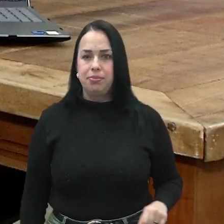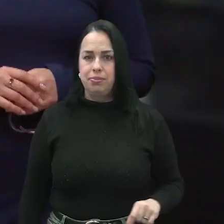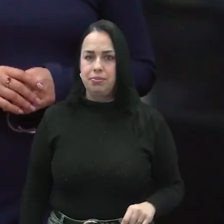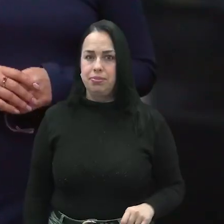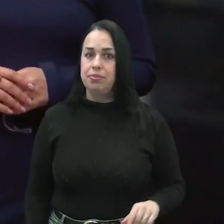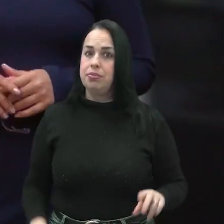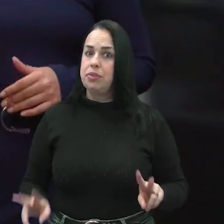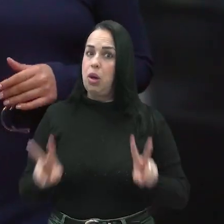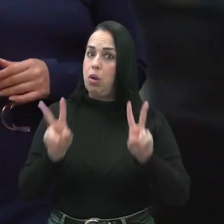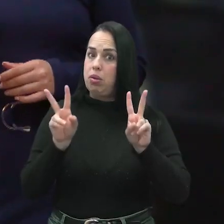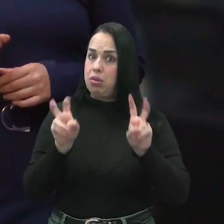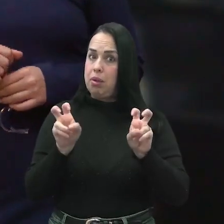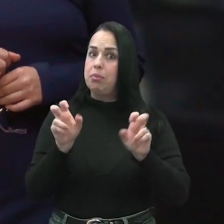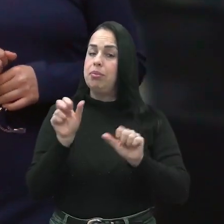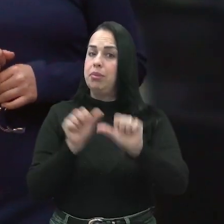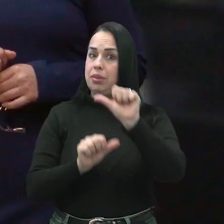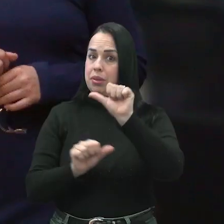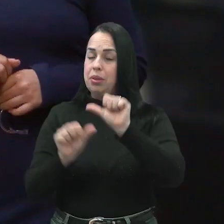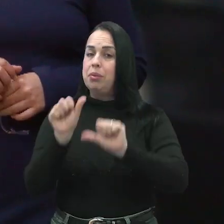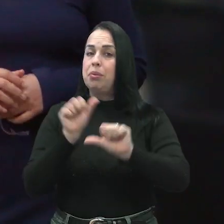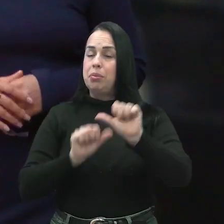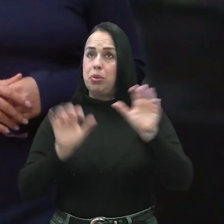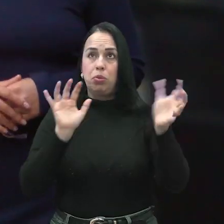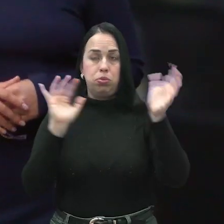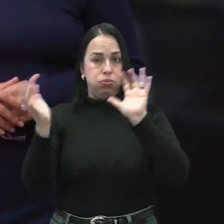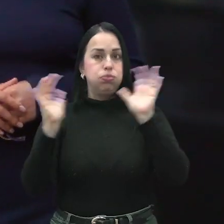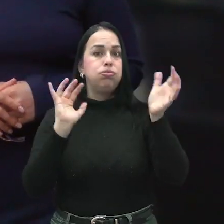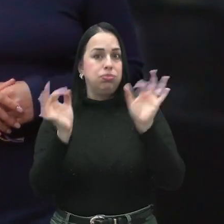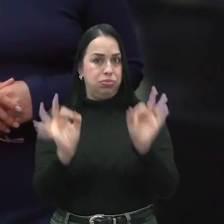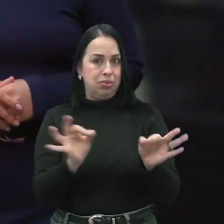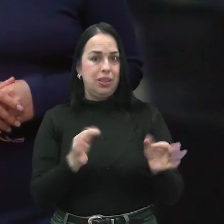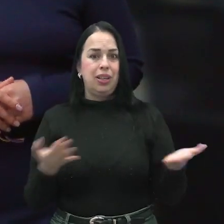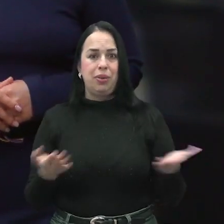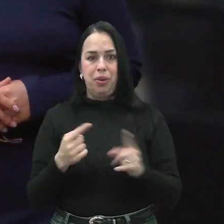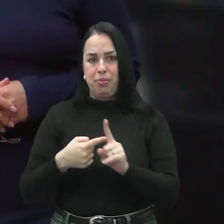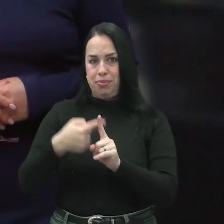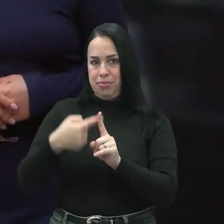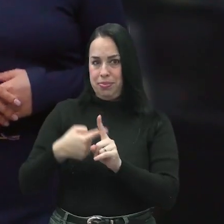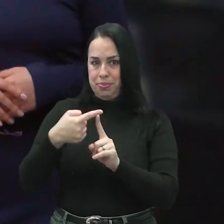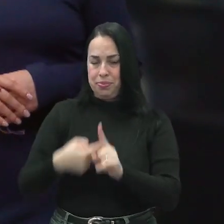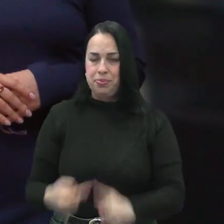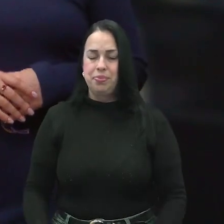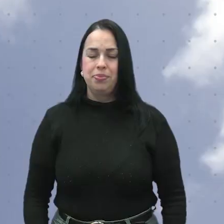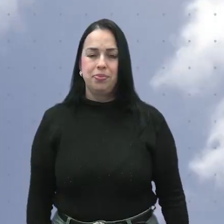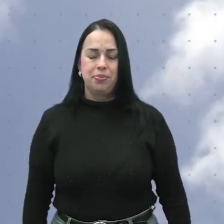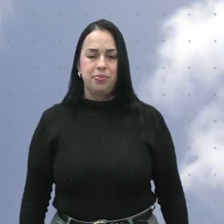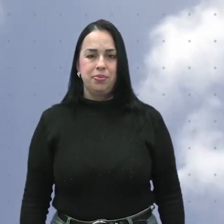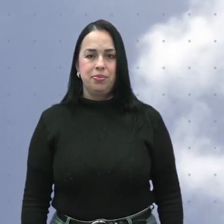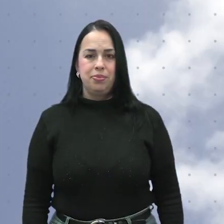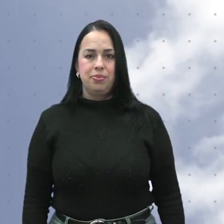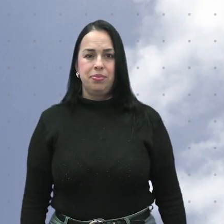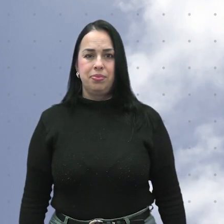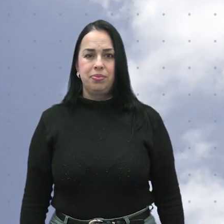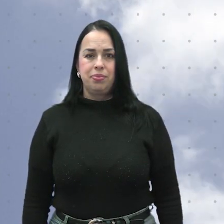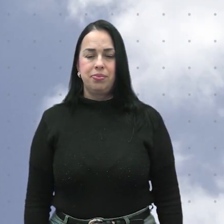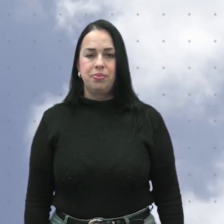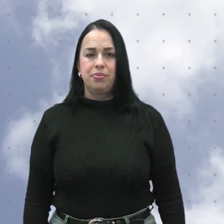identifica. O tempo mudou, né? Hora de saber como ficam as temperaturas na nossa previsão.